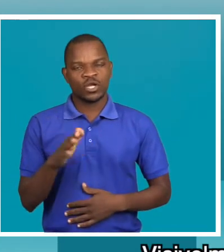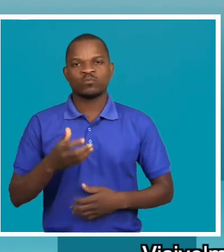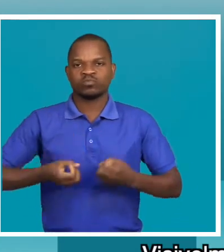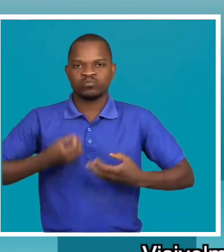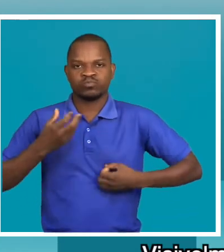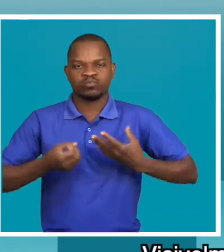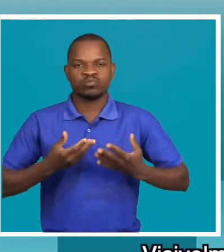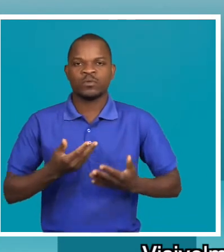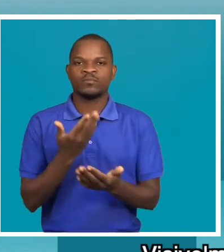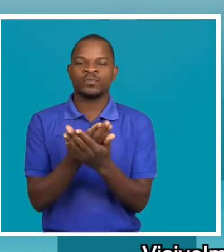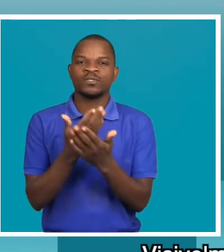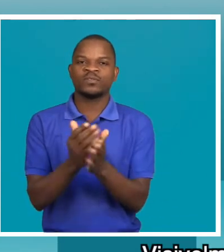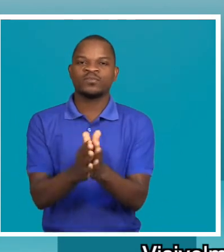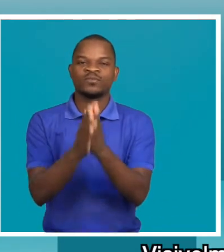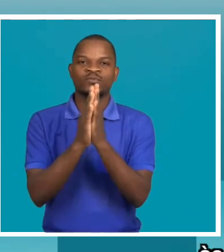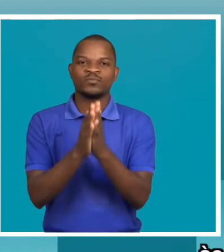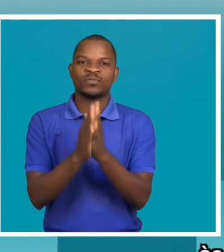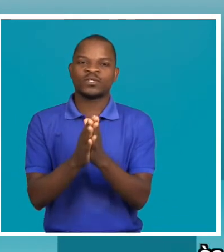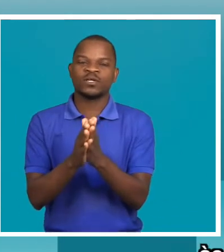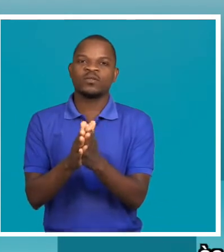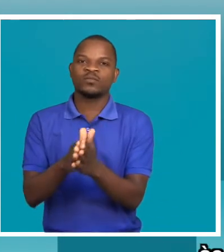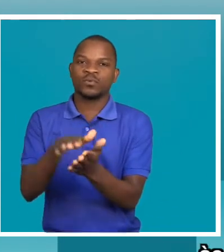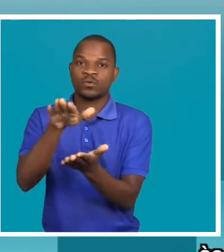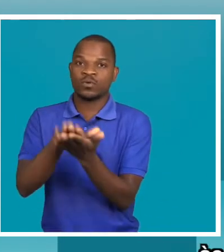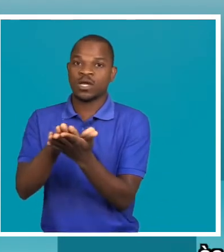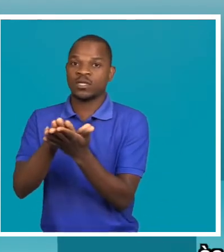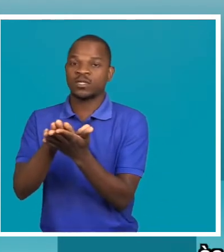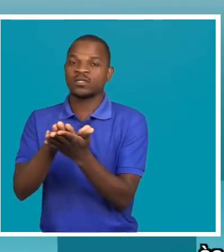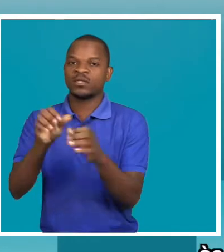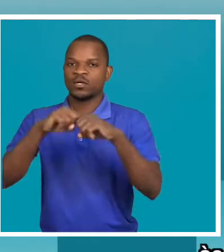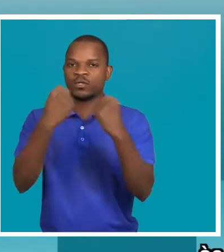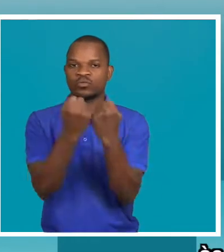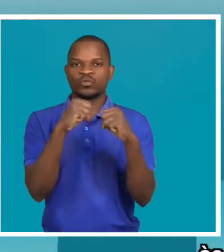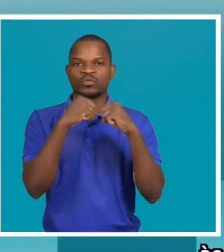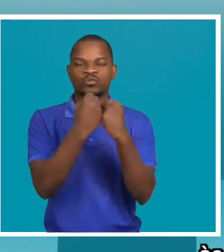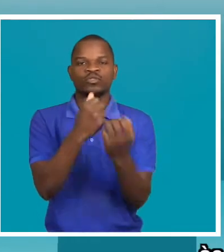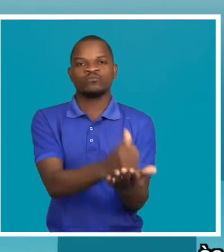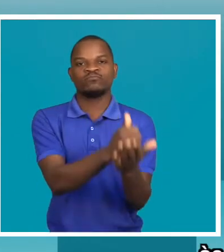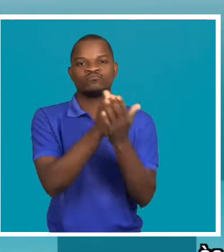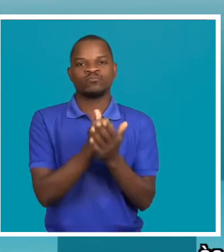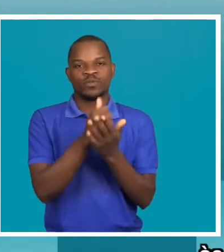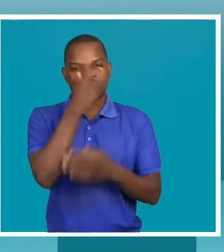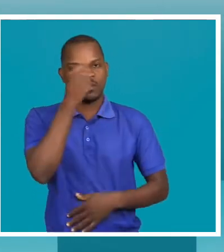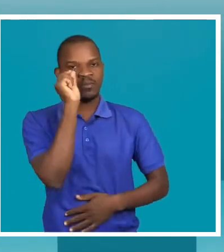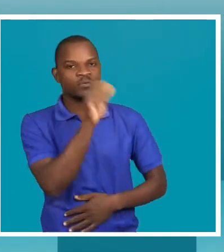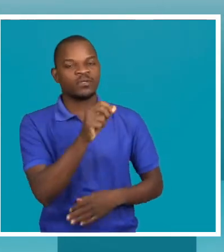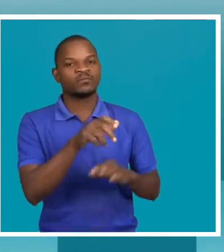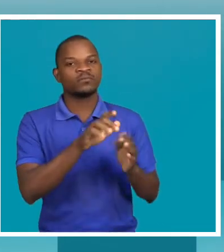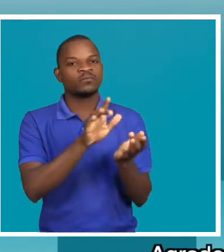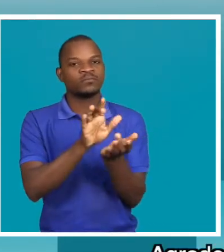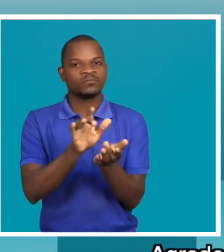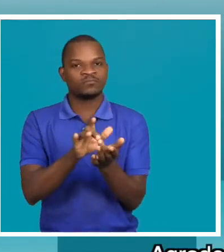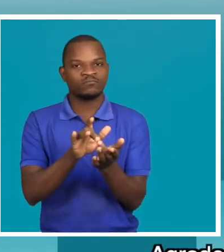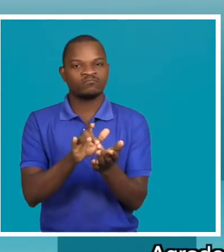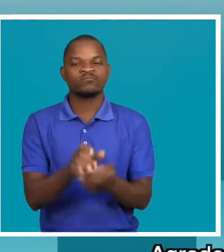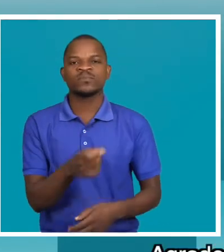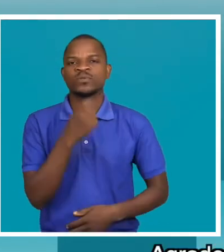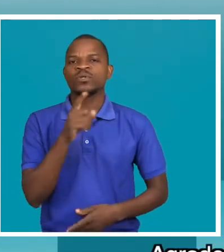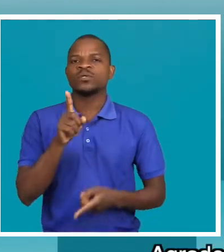deixou palavras de apreço às organizações que o ajudaram a sair da minicidade. E